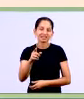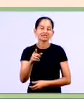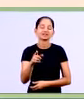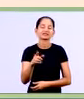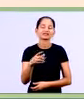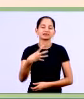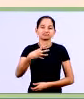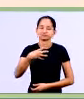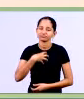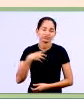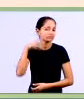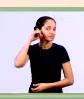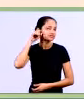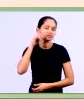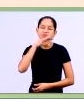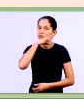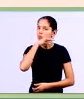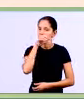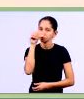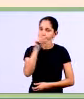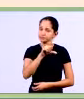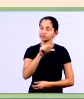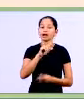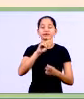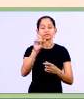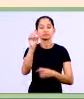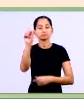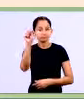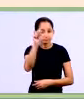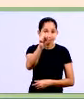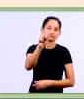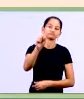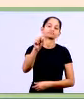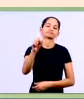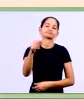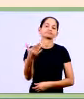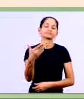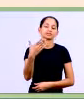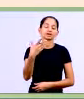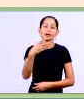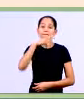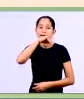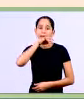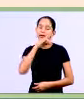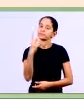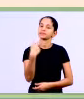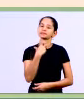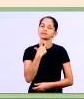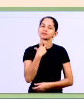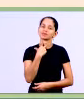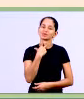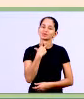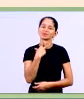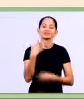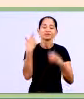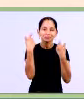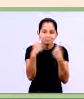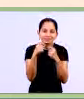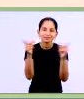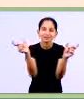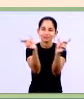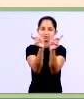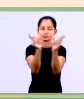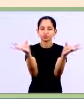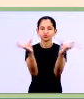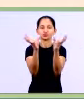antissocial. Antissocial. Então, por isso, a dobra. A mudança não foi só na escrita? Só na escrita. Então, a pronúncia deve permanecer a mesma,